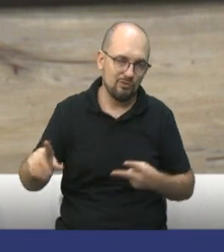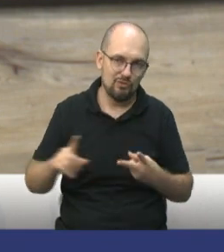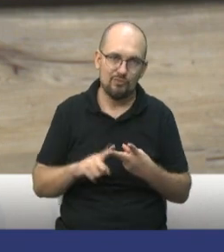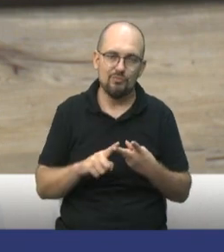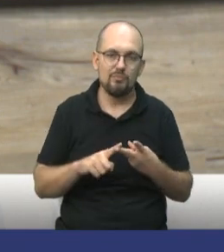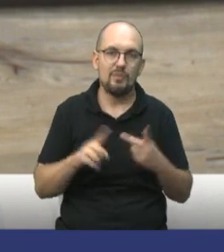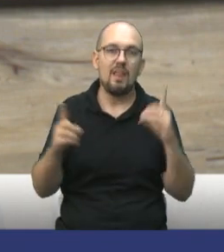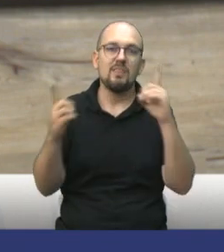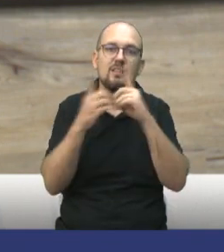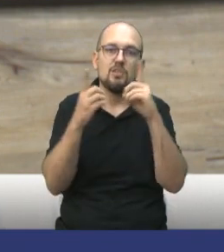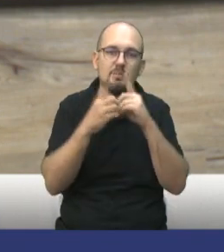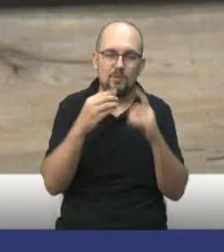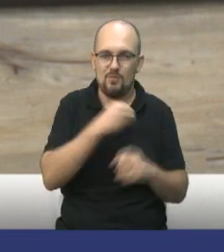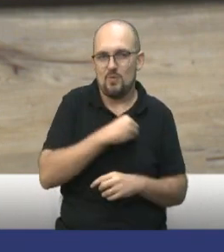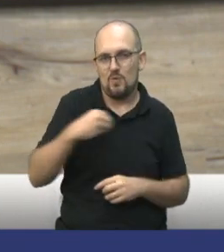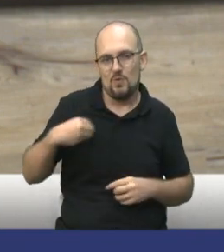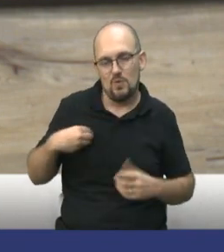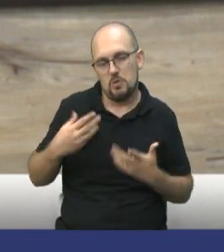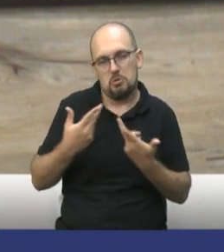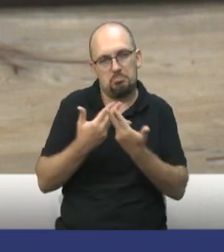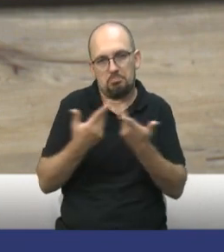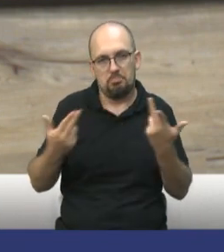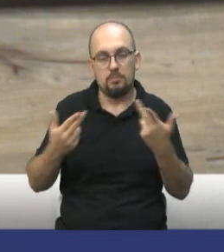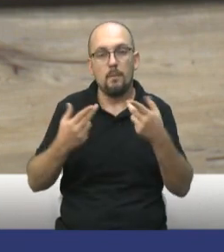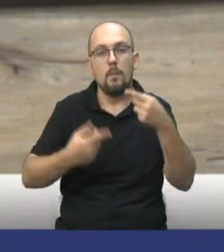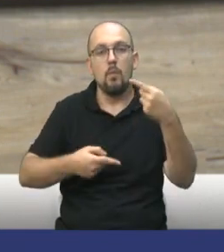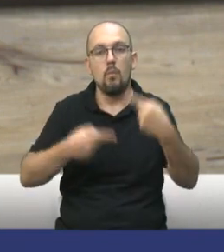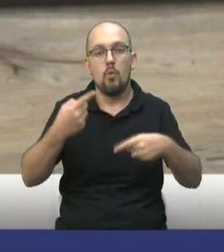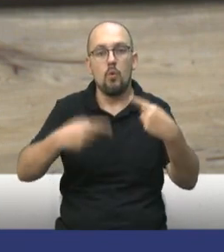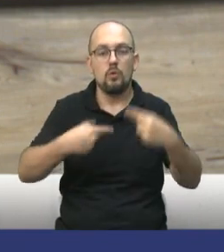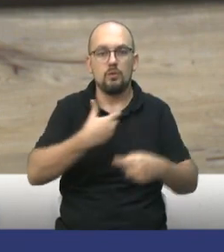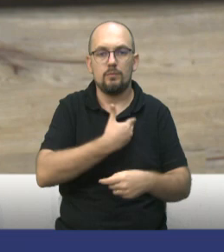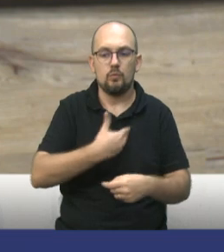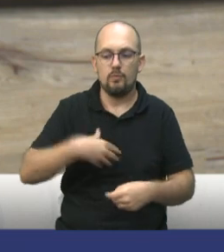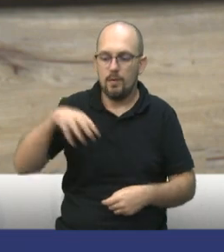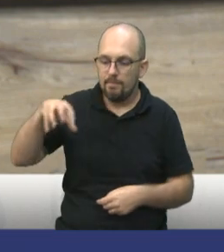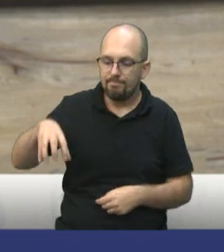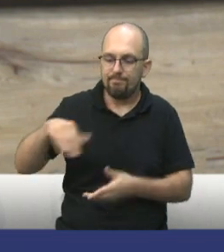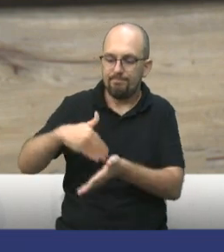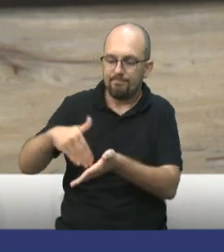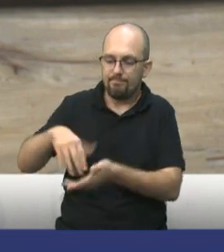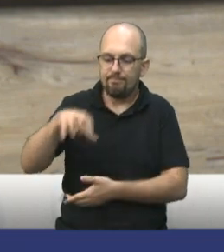e demais políticas públicas que cada setor sensível, cada